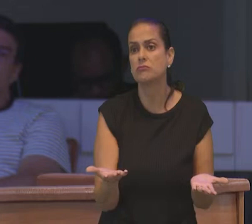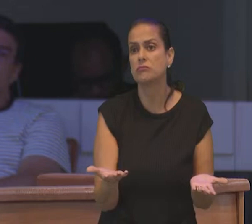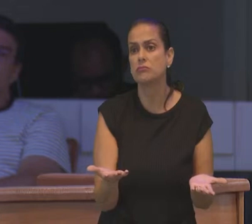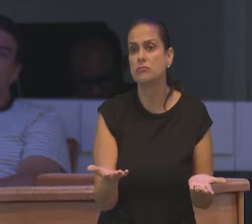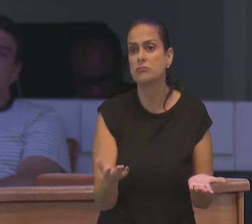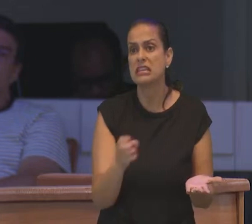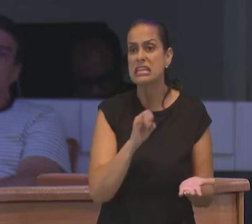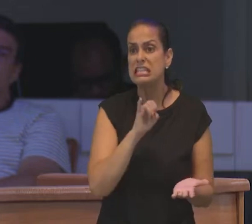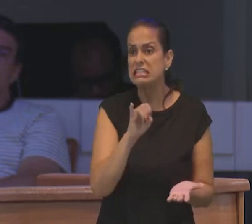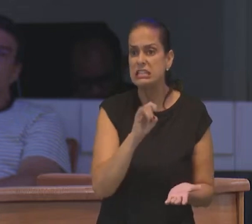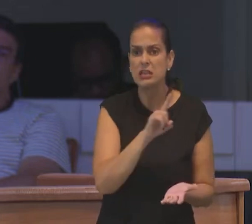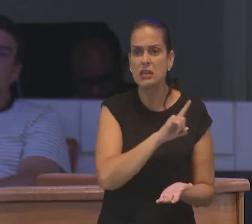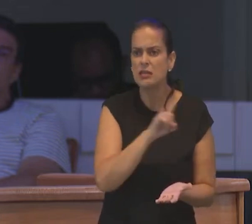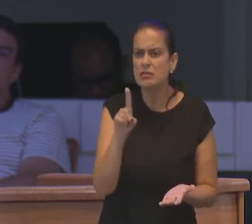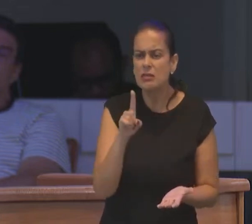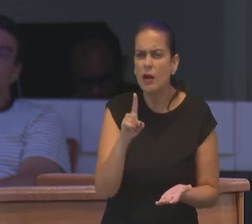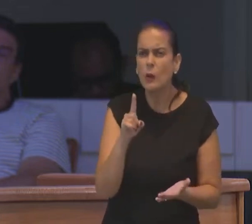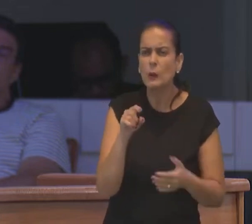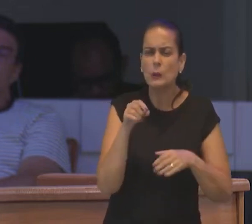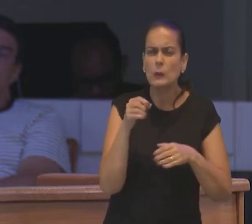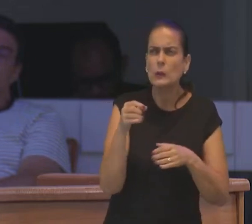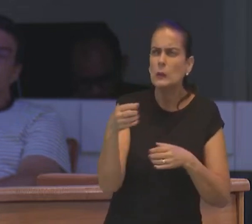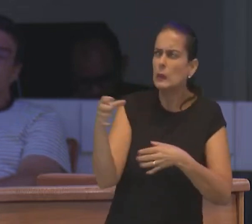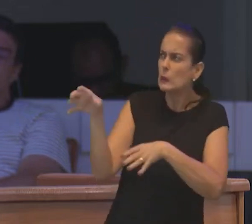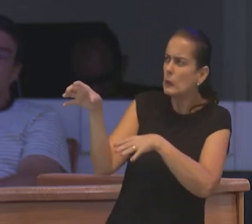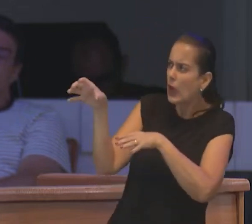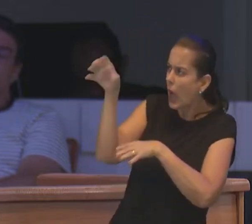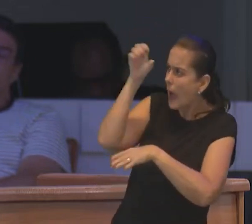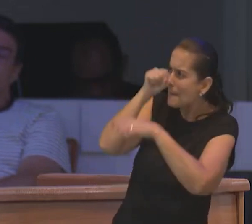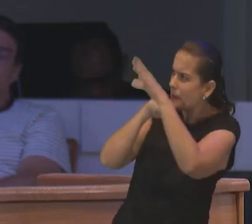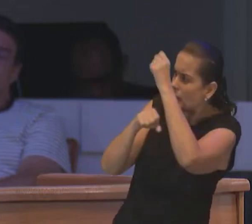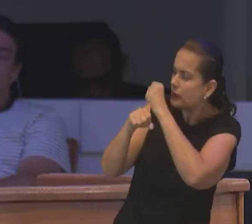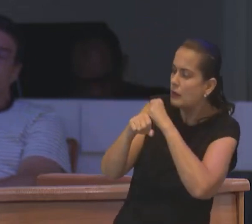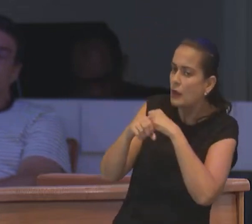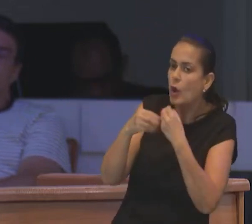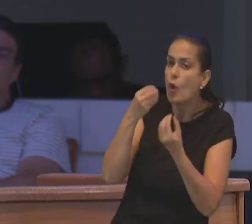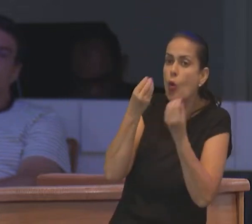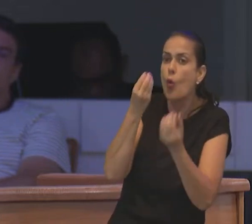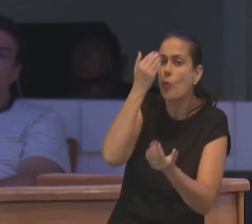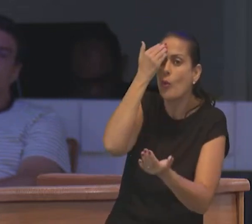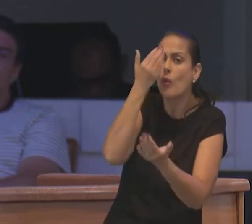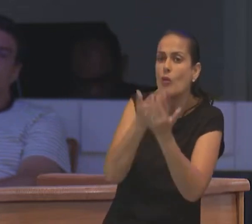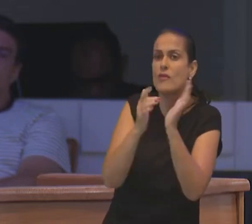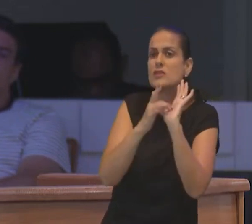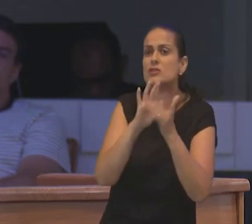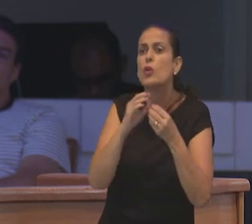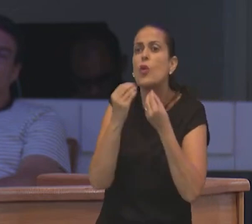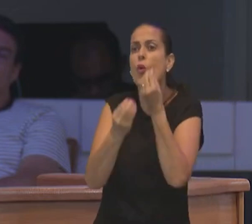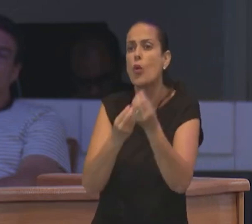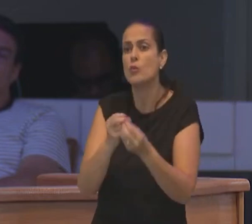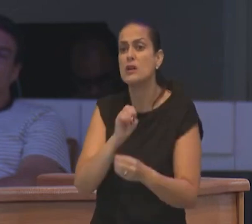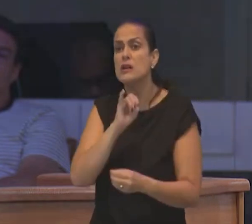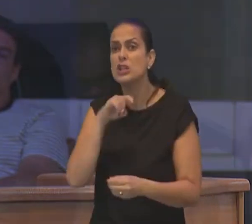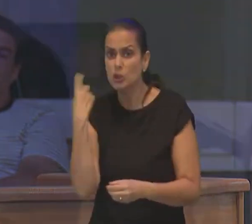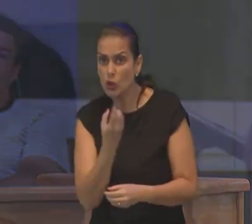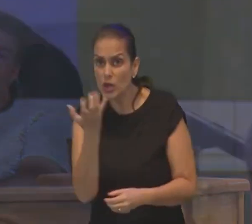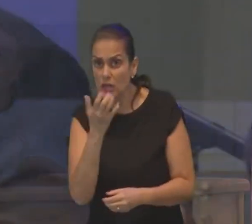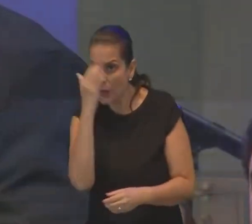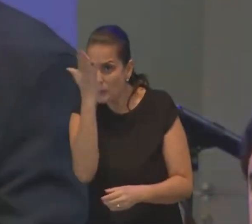Se eles não ouvirem daquela palavra, como é que eles vão crer? A gente quer um Brasil melhor, sim ou não?